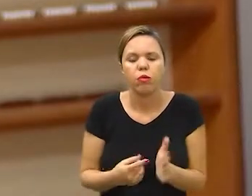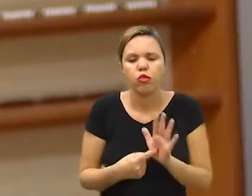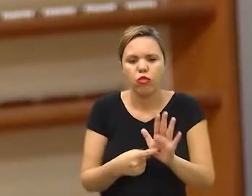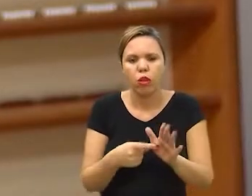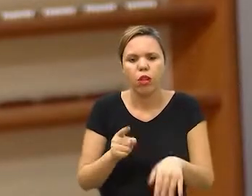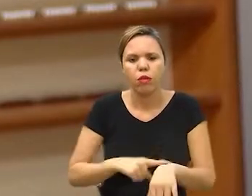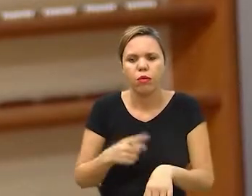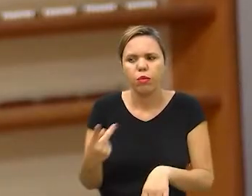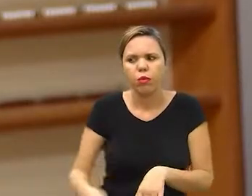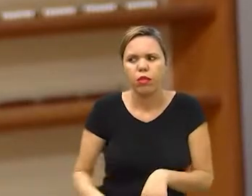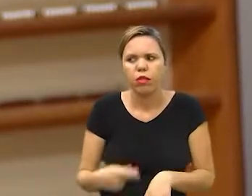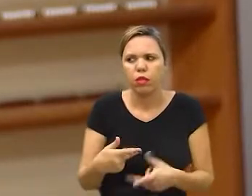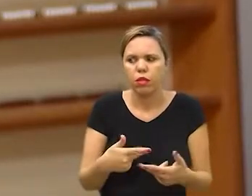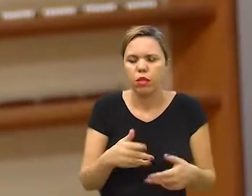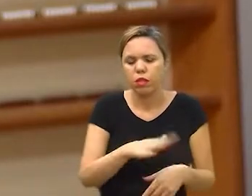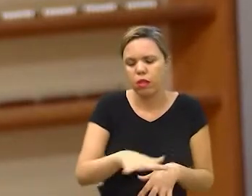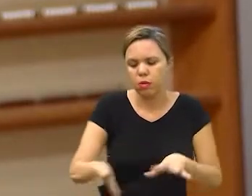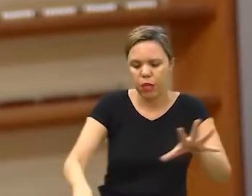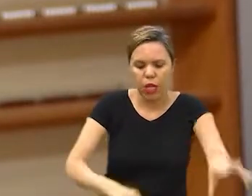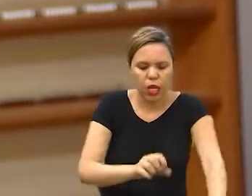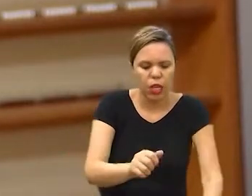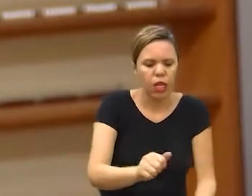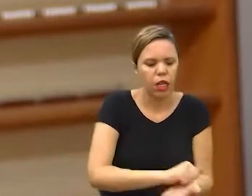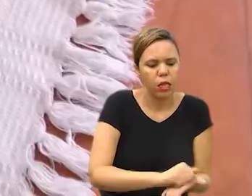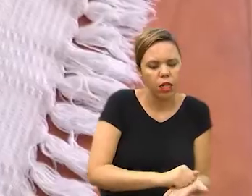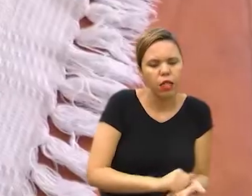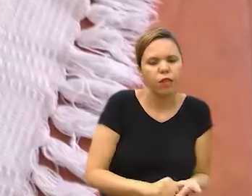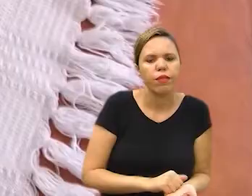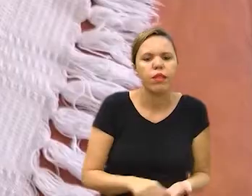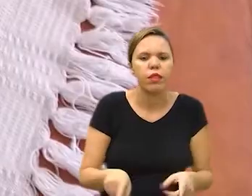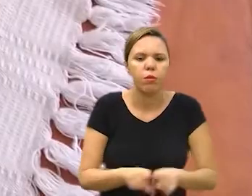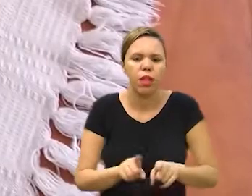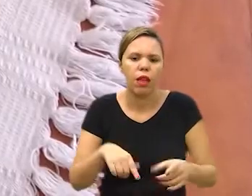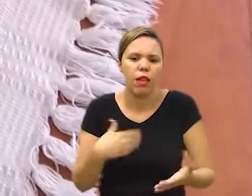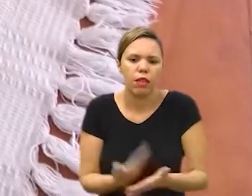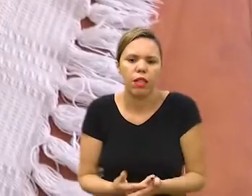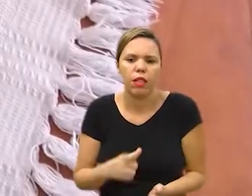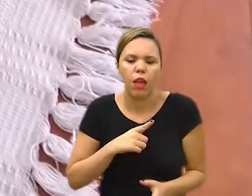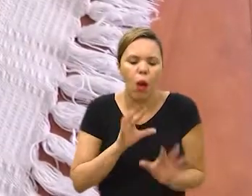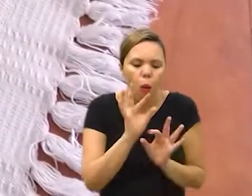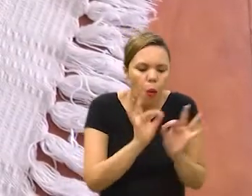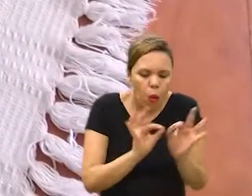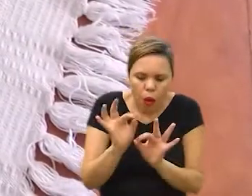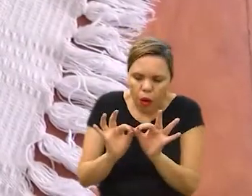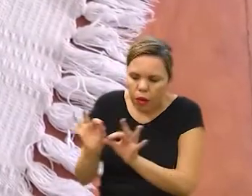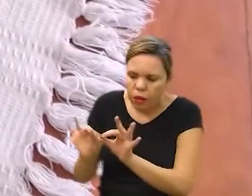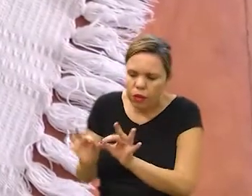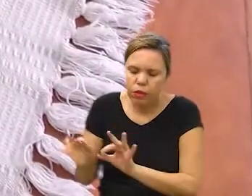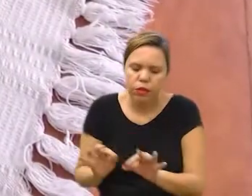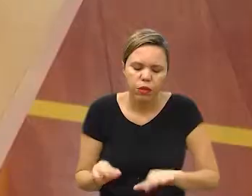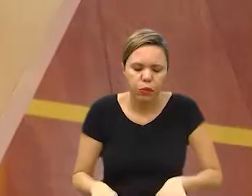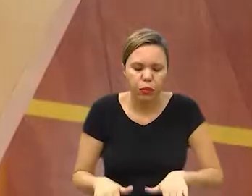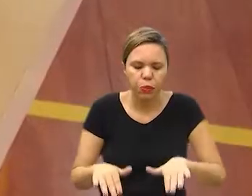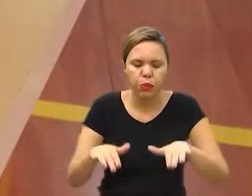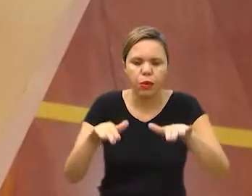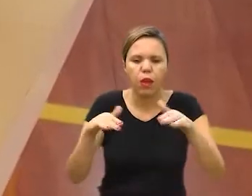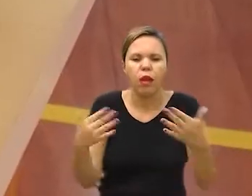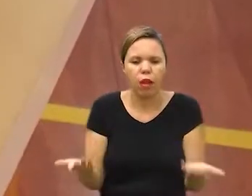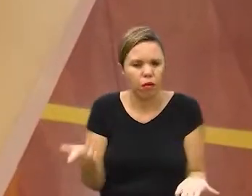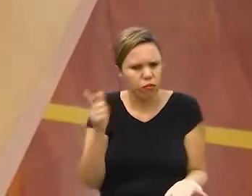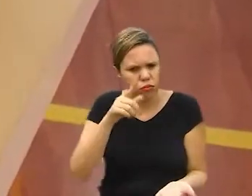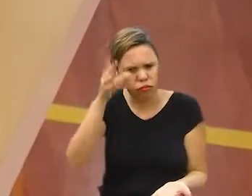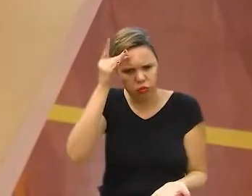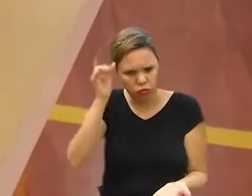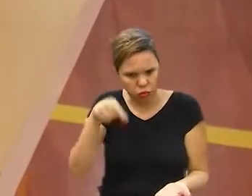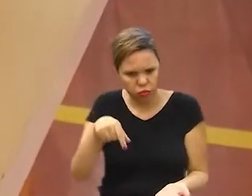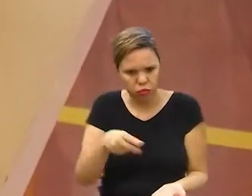das crianças pegando, das crianças lavando e tendo até uma certa organização desde muito cedo. Elas ganham